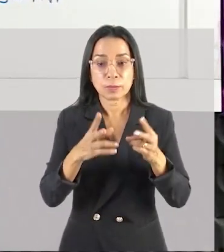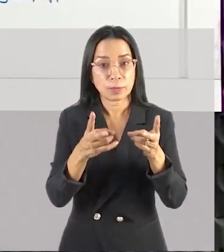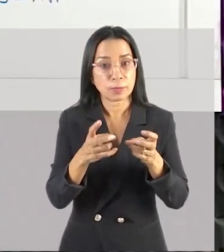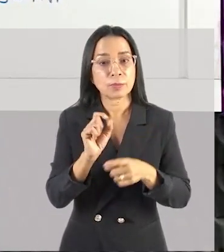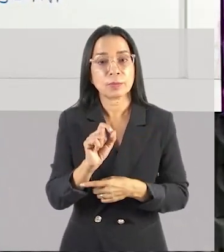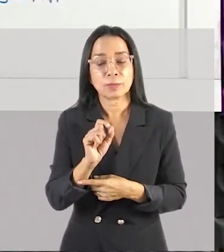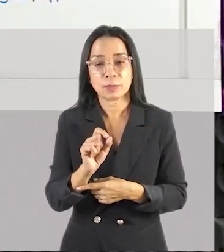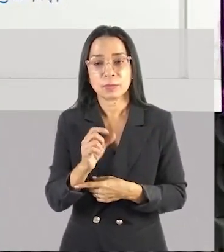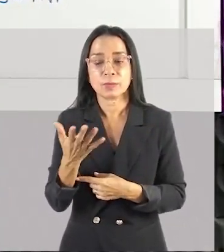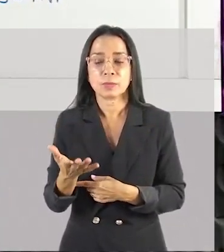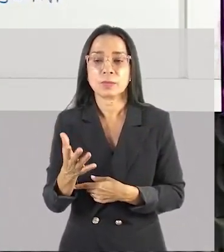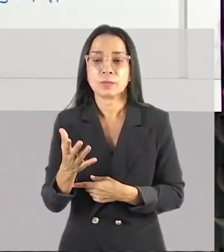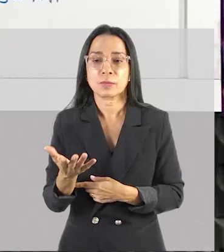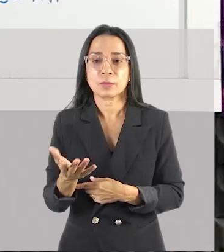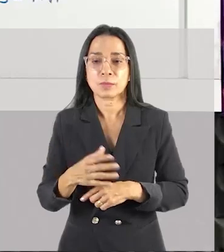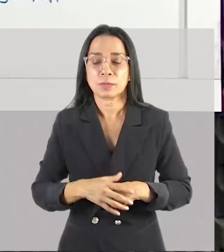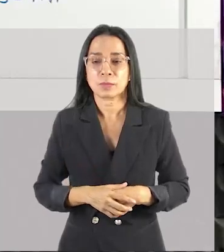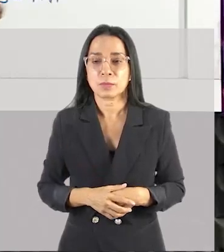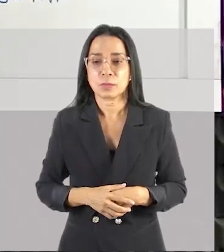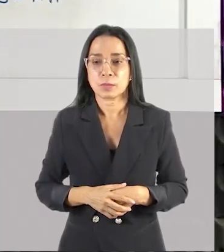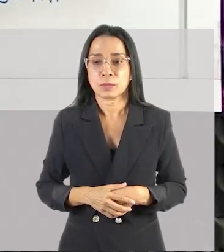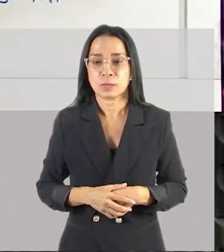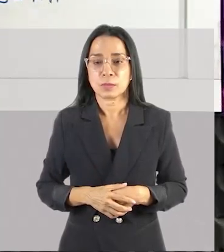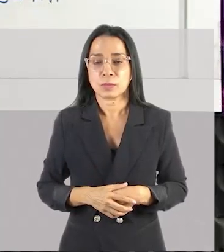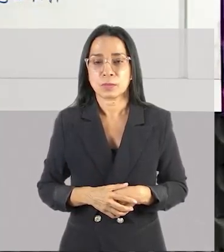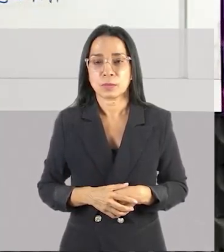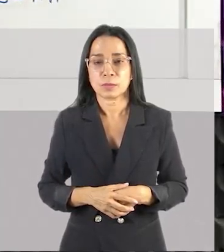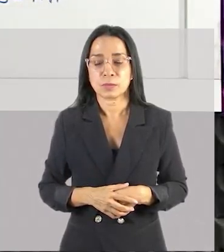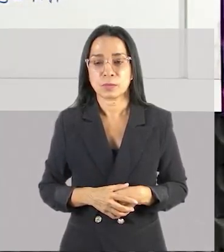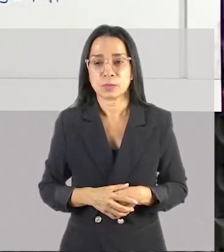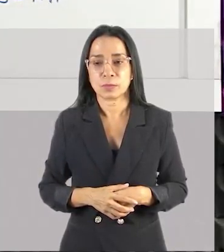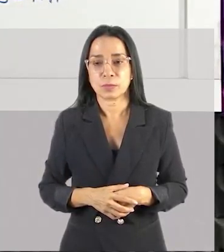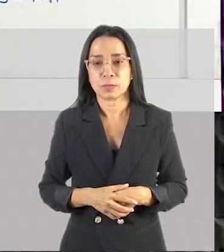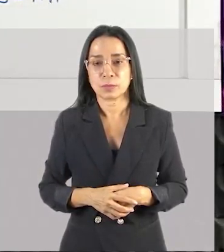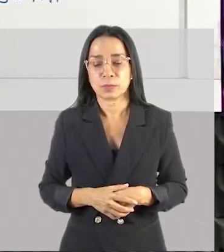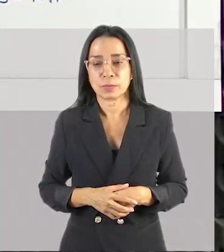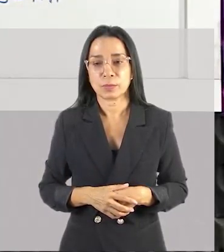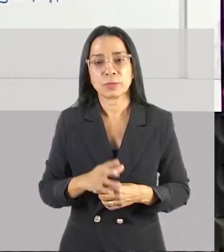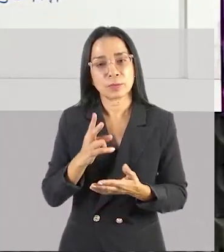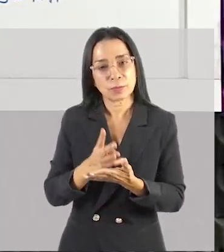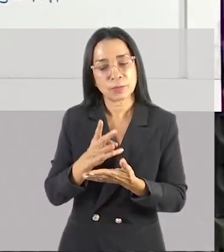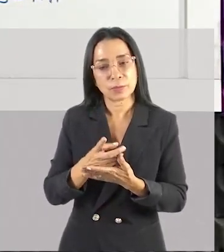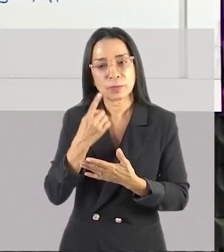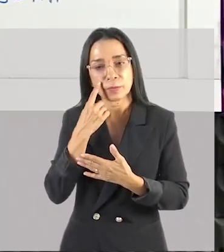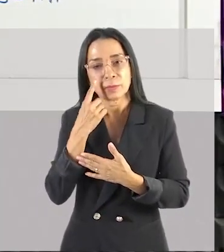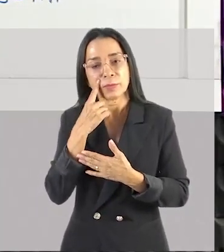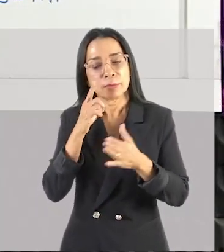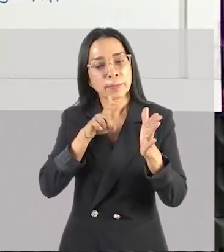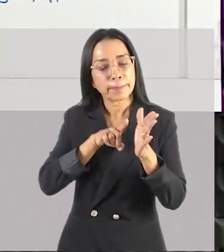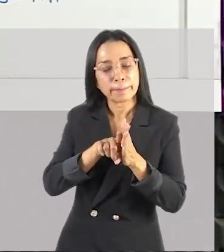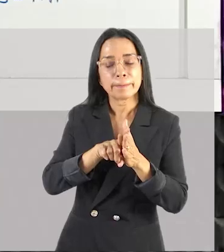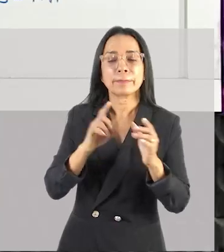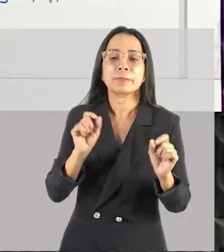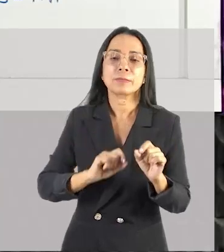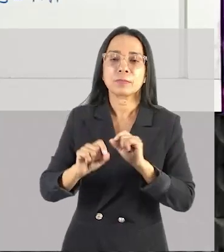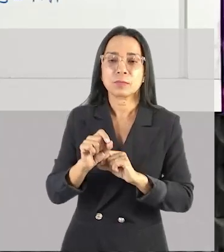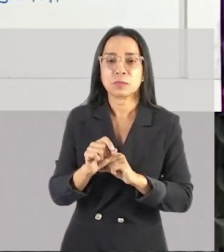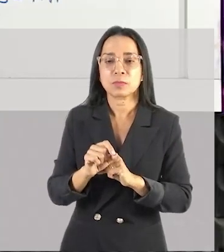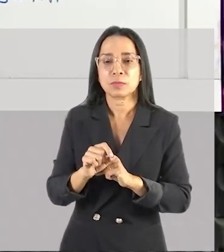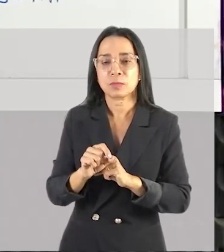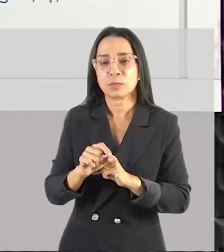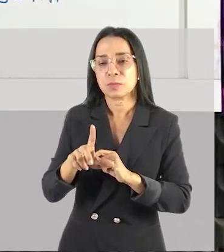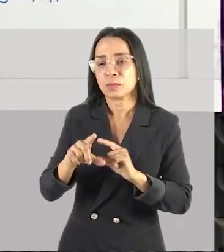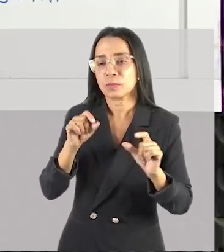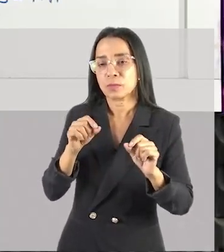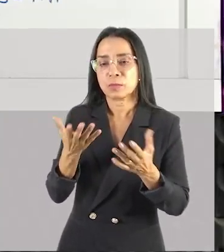Perceberam isso? Então, né, pode até que ter na opção 36, tem que sempre olhar o comando da questão, né, não marcar de